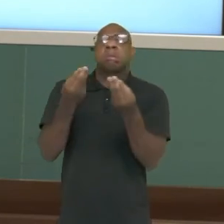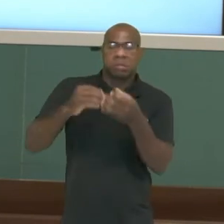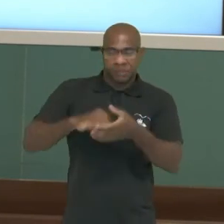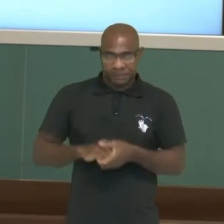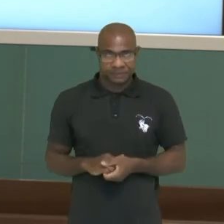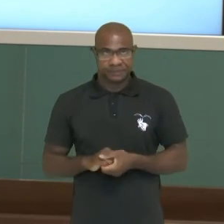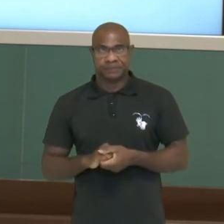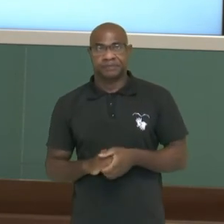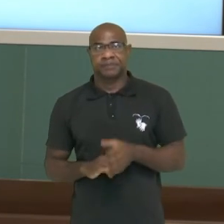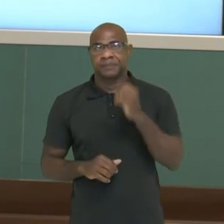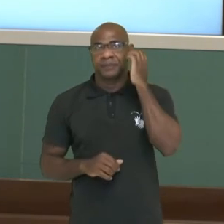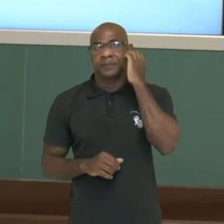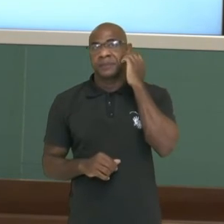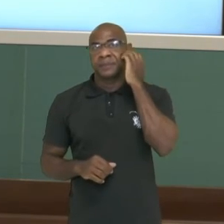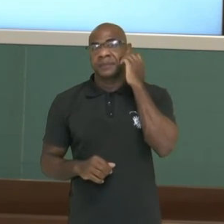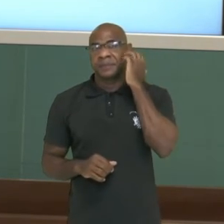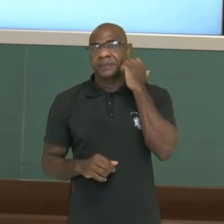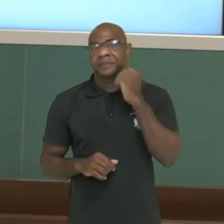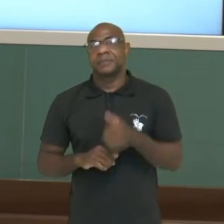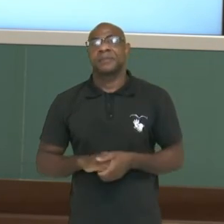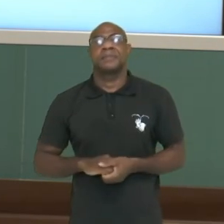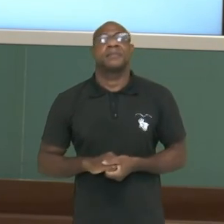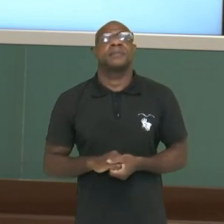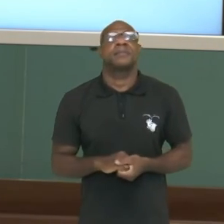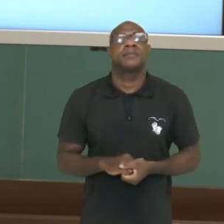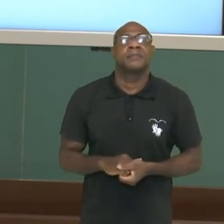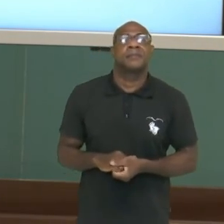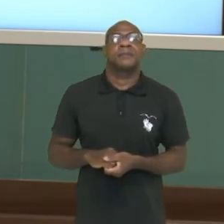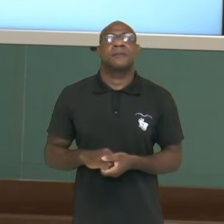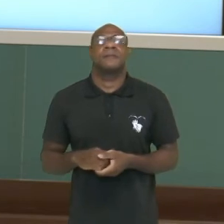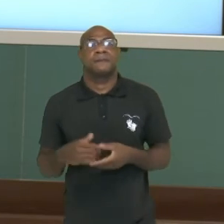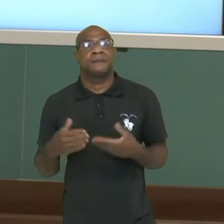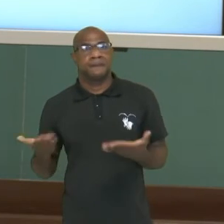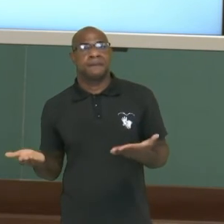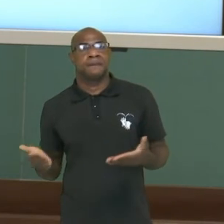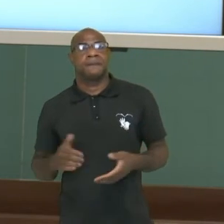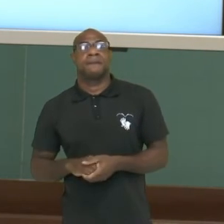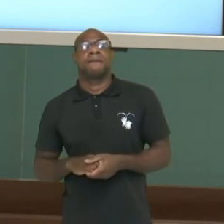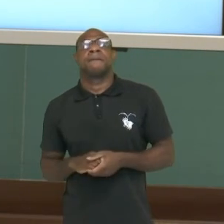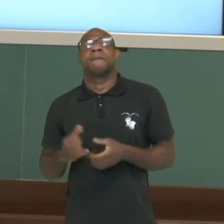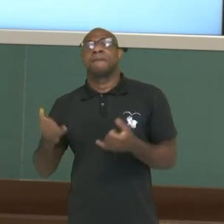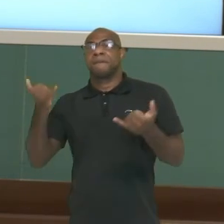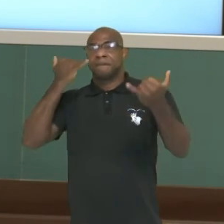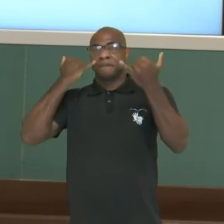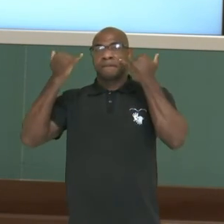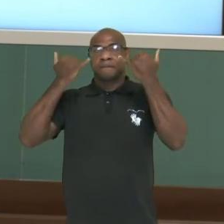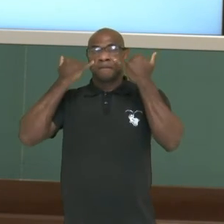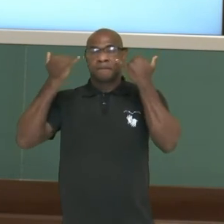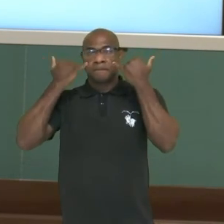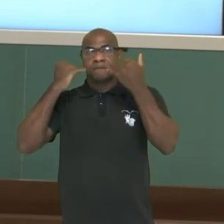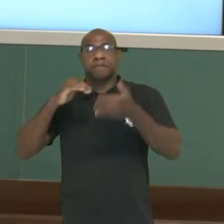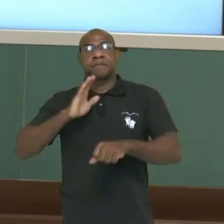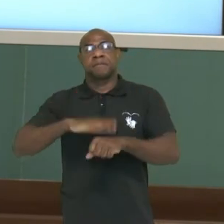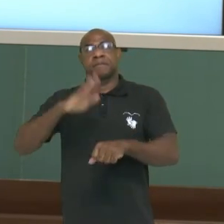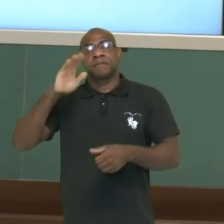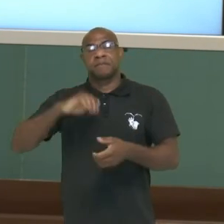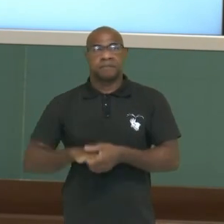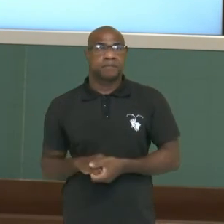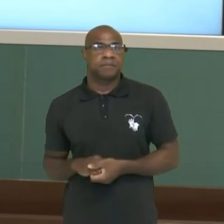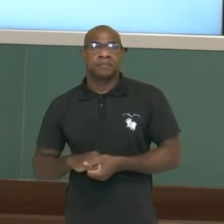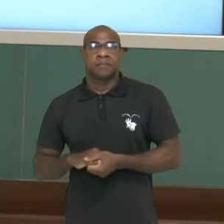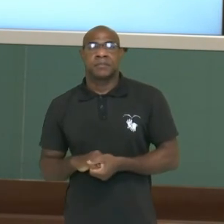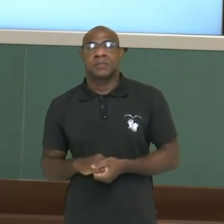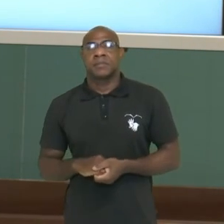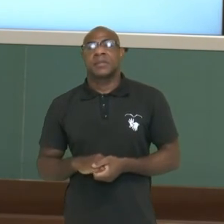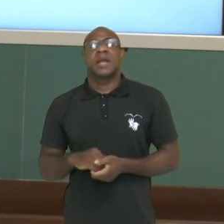tá bom? Então, para saber mais, vamos pegar algumas informações a mais aqui. A China, ela vem crescendo muito,